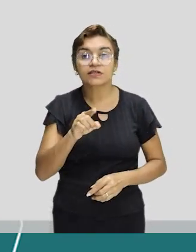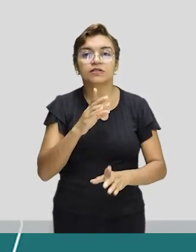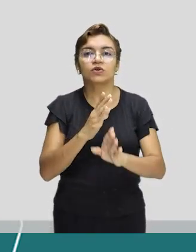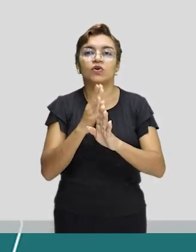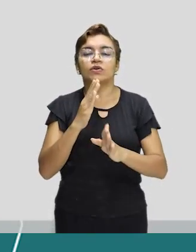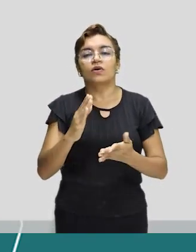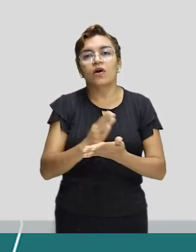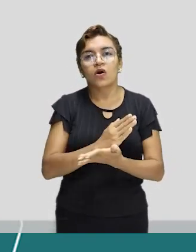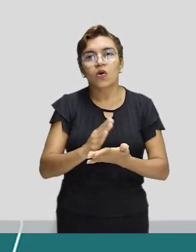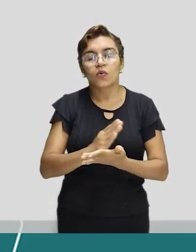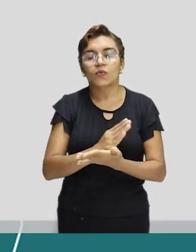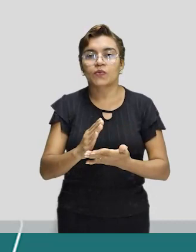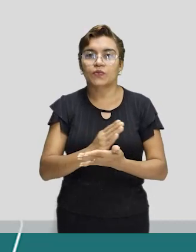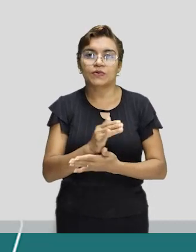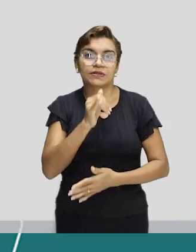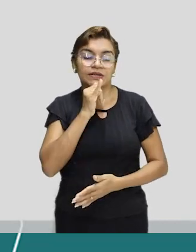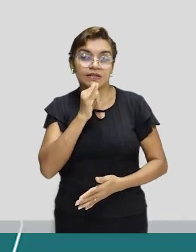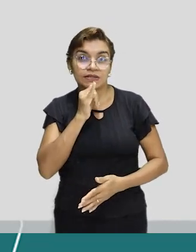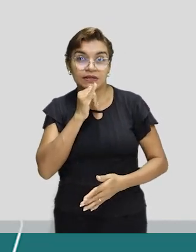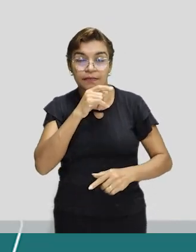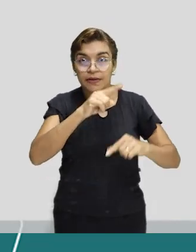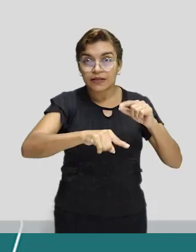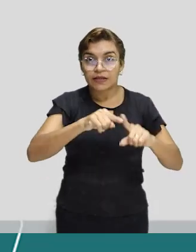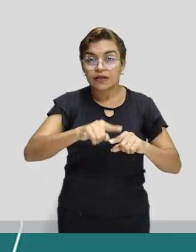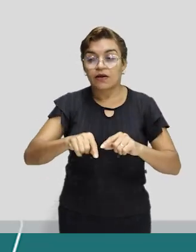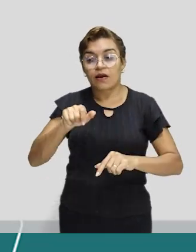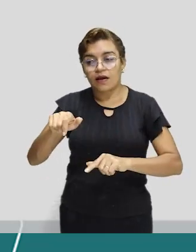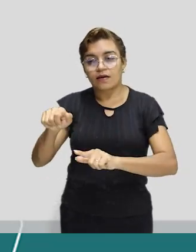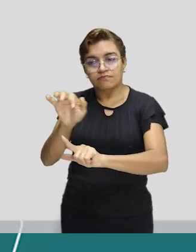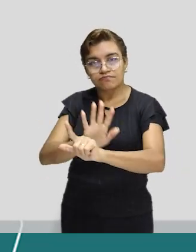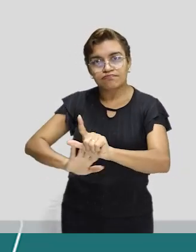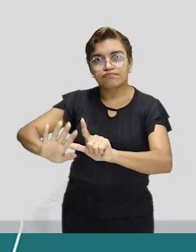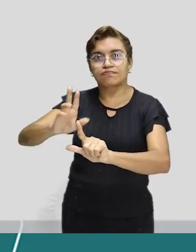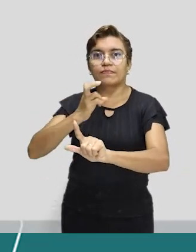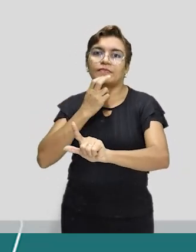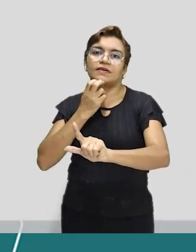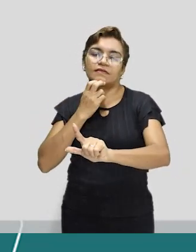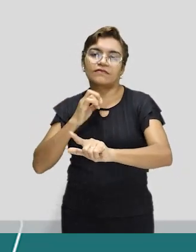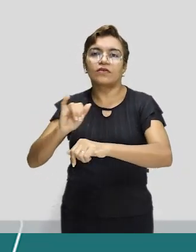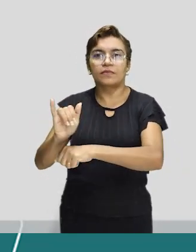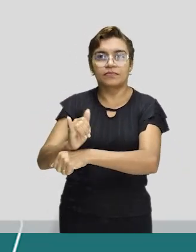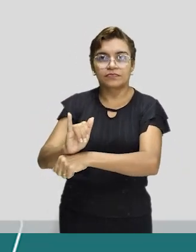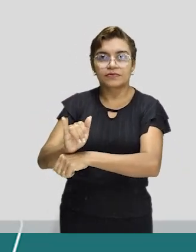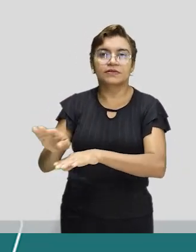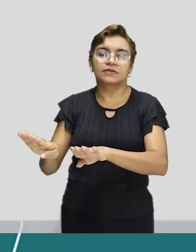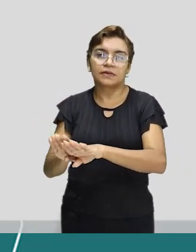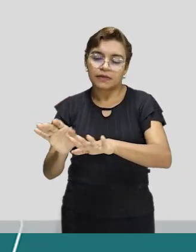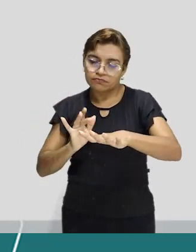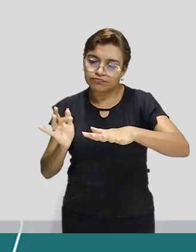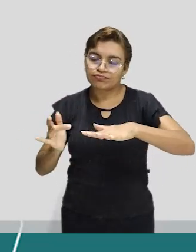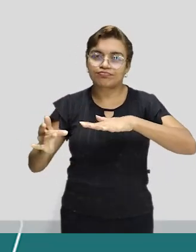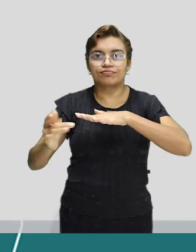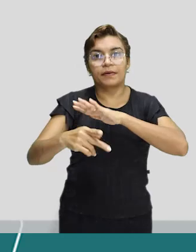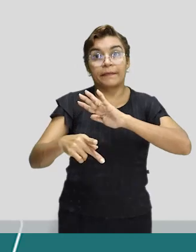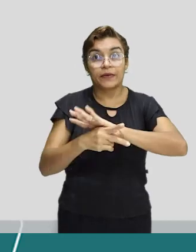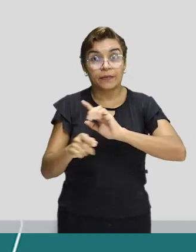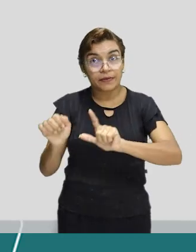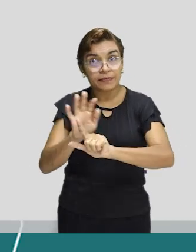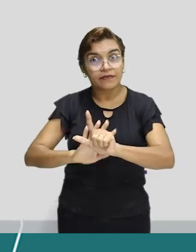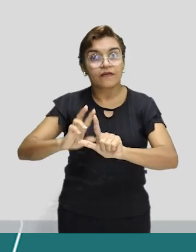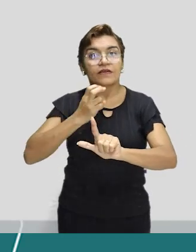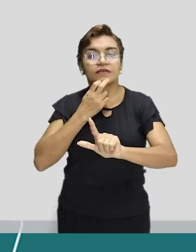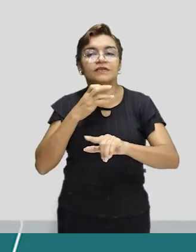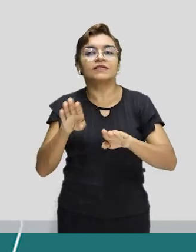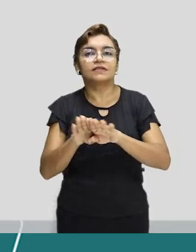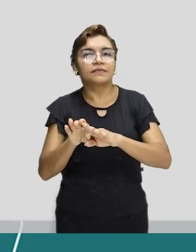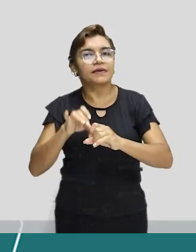vários exemplos nos nossos materiais disponíveis lá no canal do estudante e nas redes da plataforma Gonçalves Dias, e